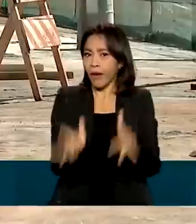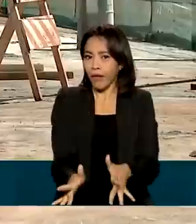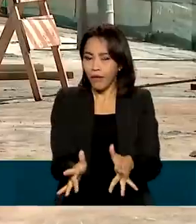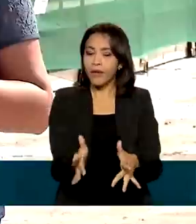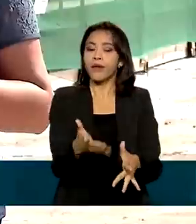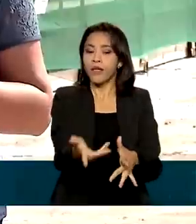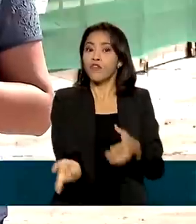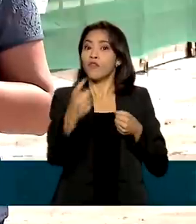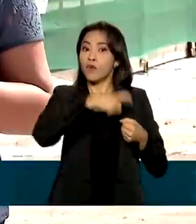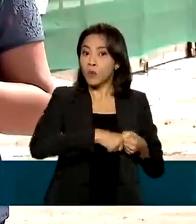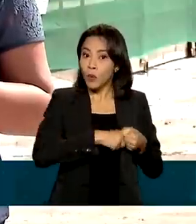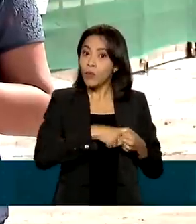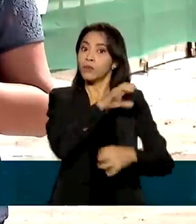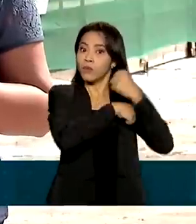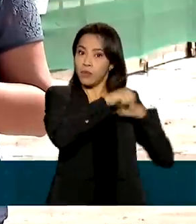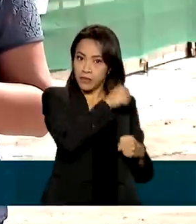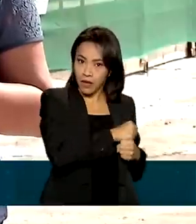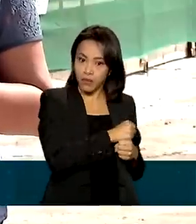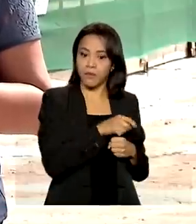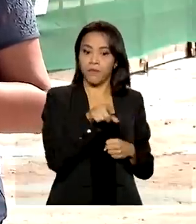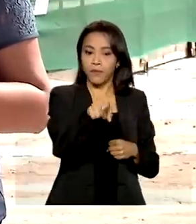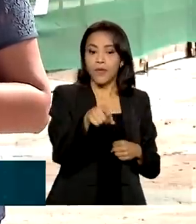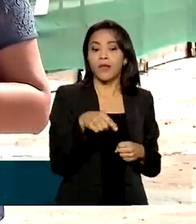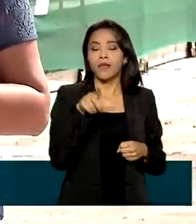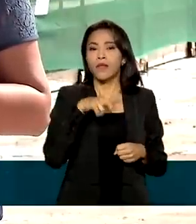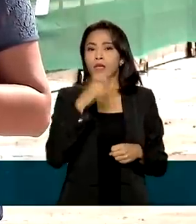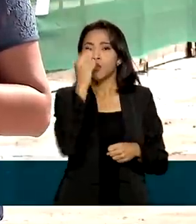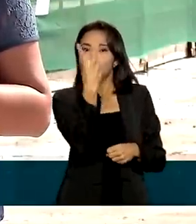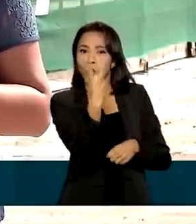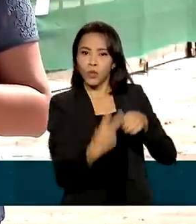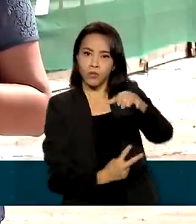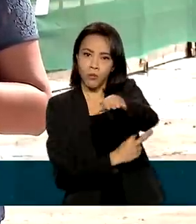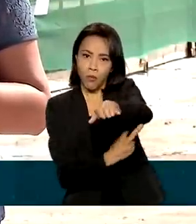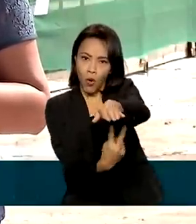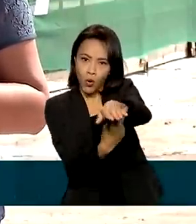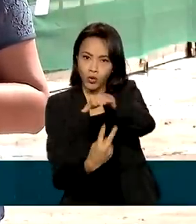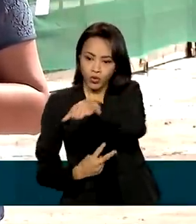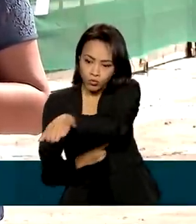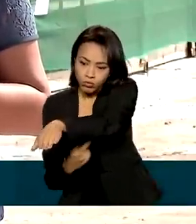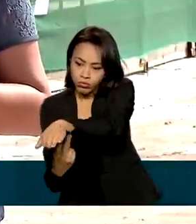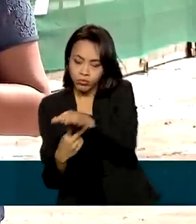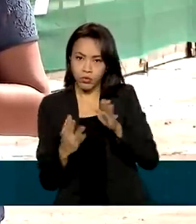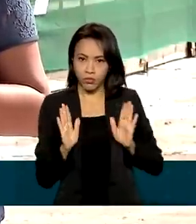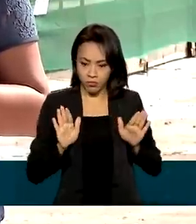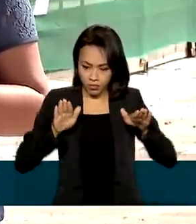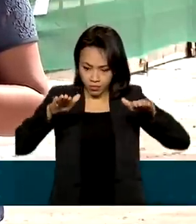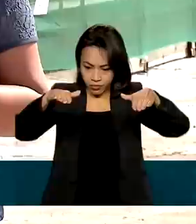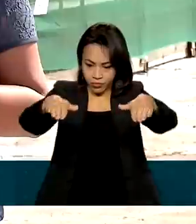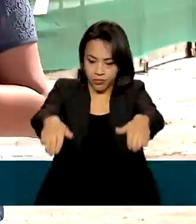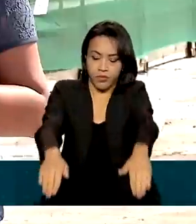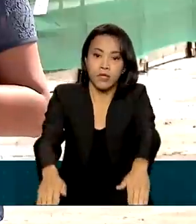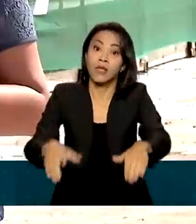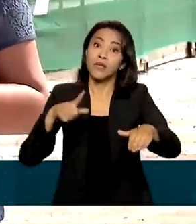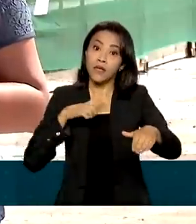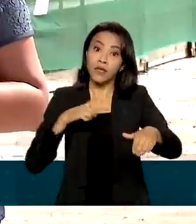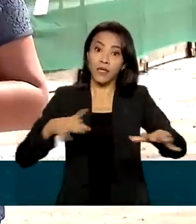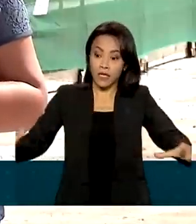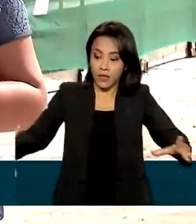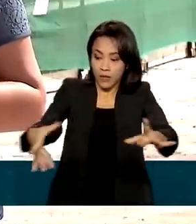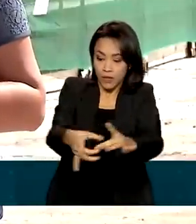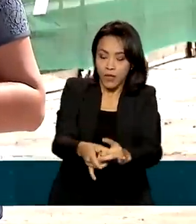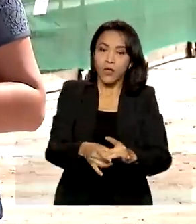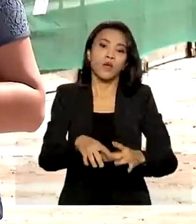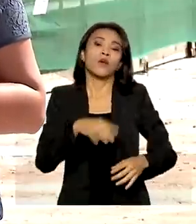foi no ano passado o contorno viário é composto por duas pontes sobre o Rio Claro e a pavimentação de um trecho que liga as